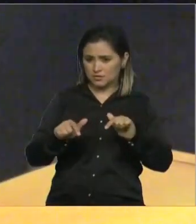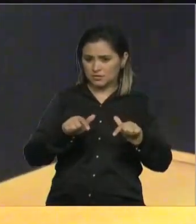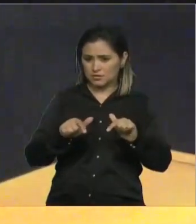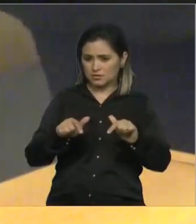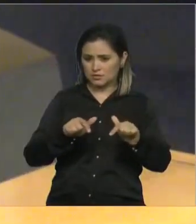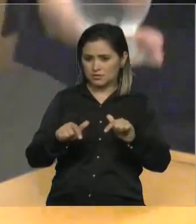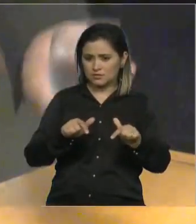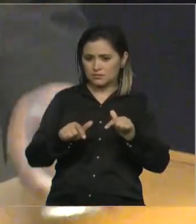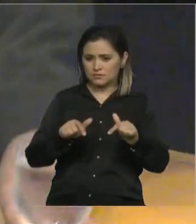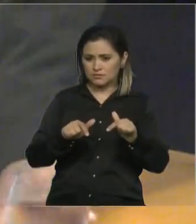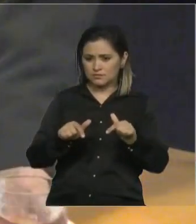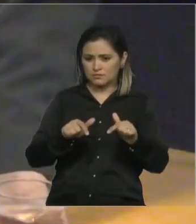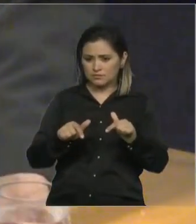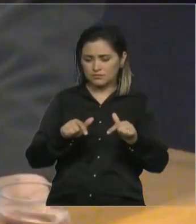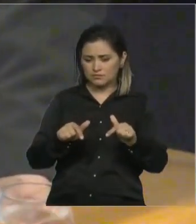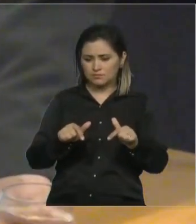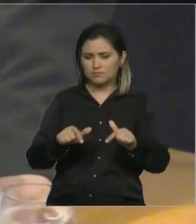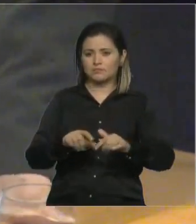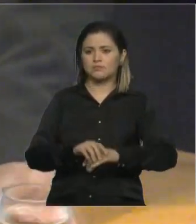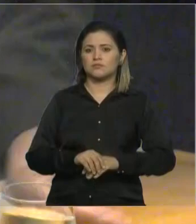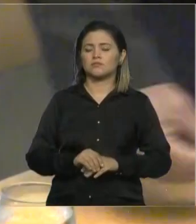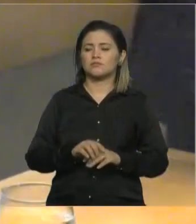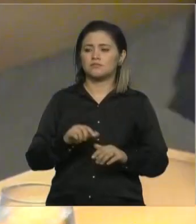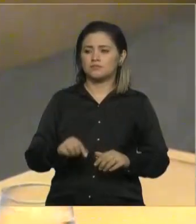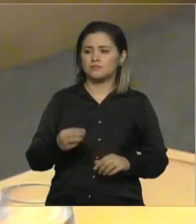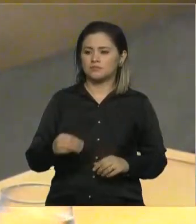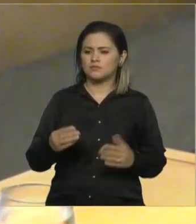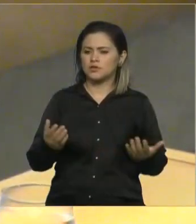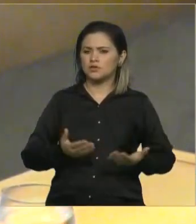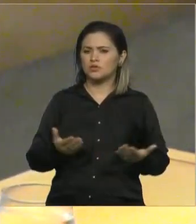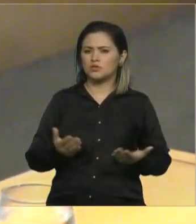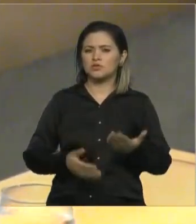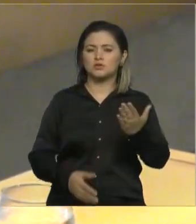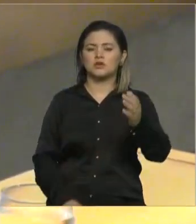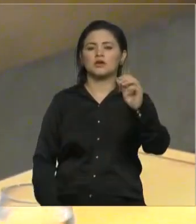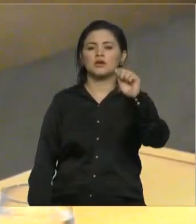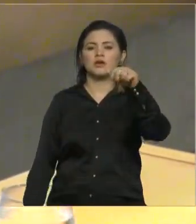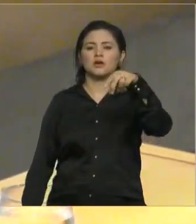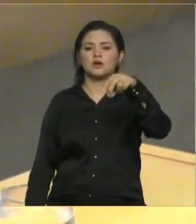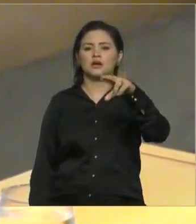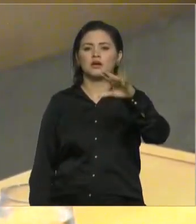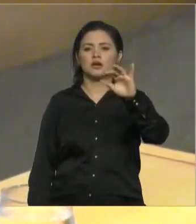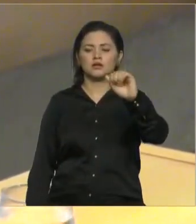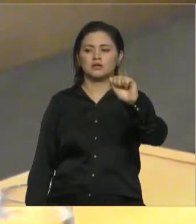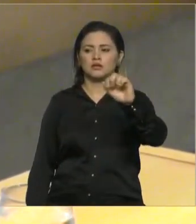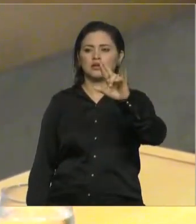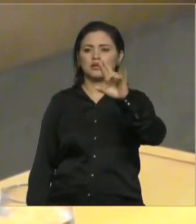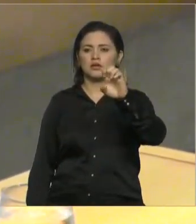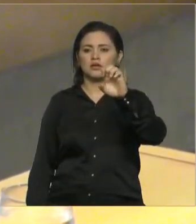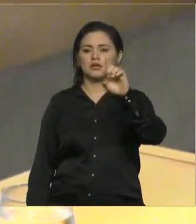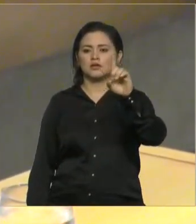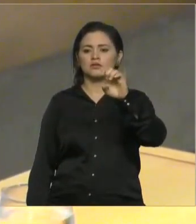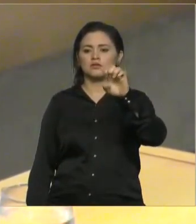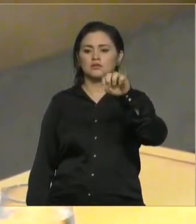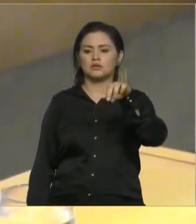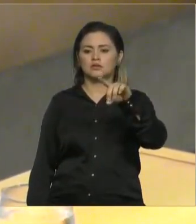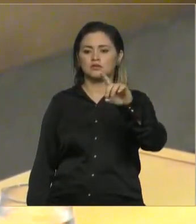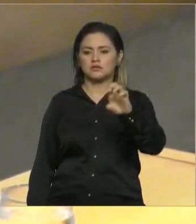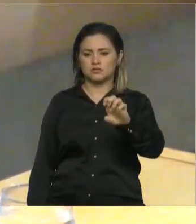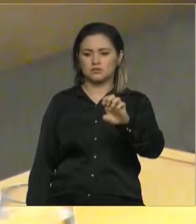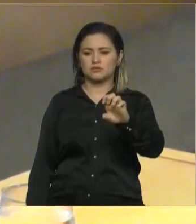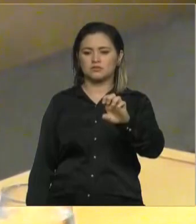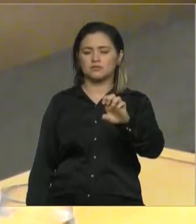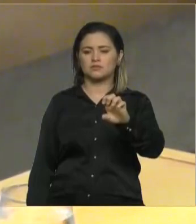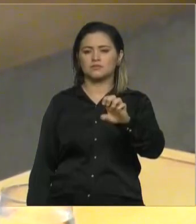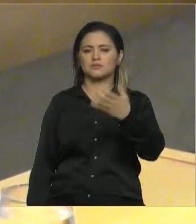de garra, uma mulher determinada e uma mulher que nos ensina todos os dias nesta casa. A nossa querida e